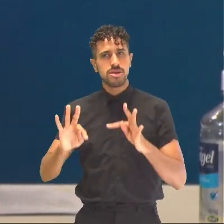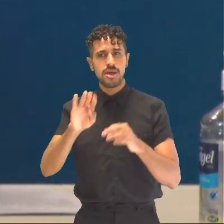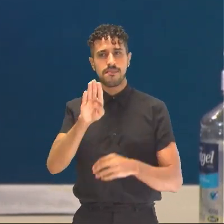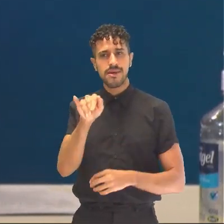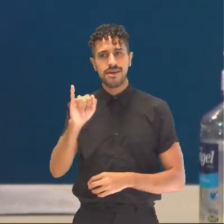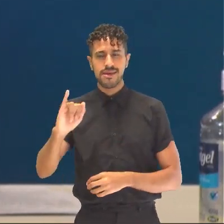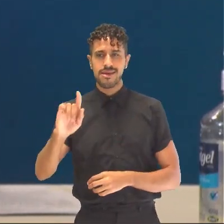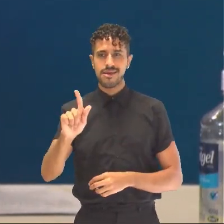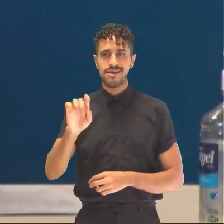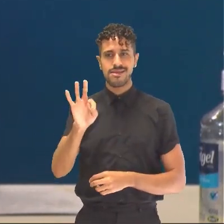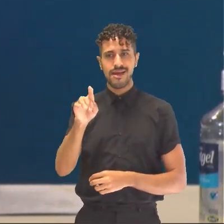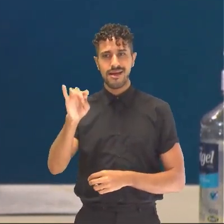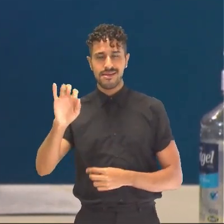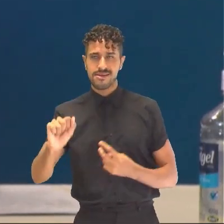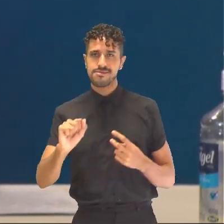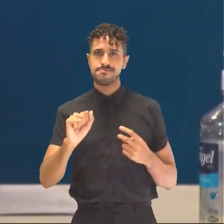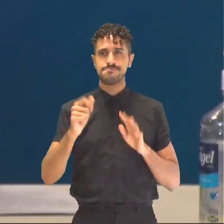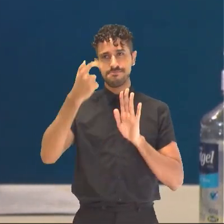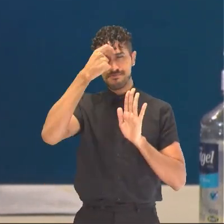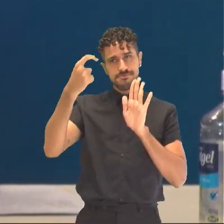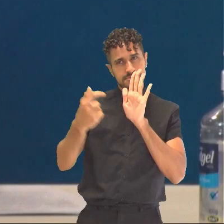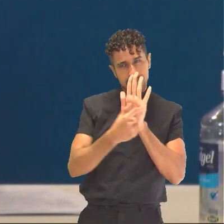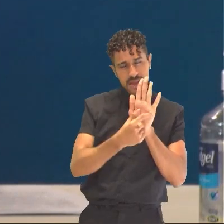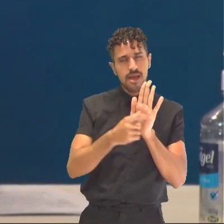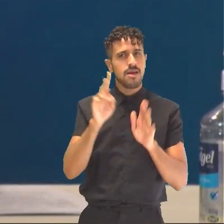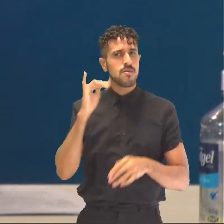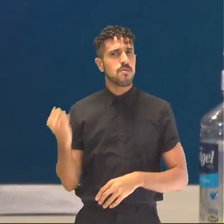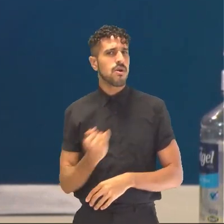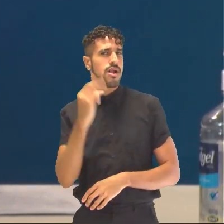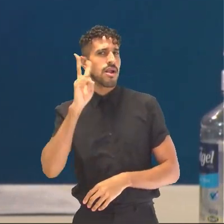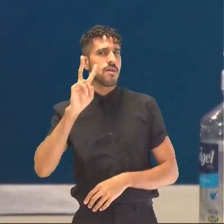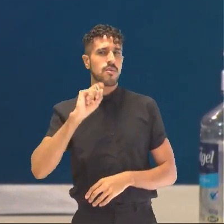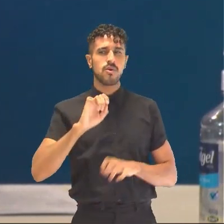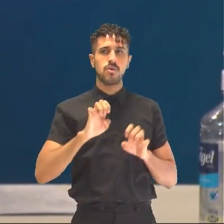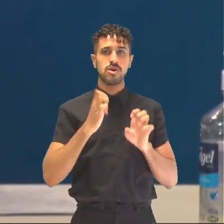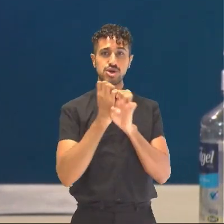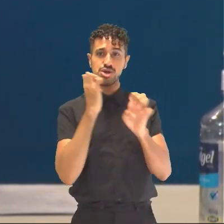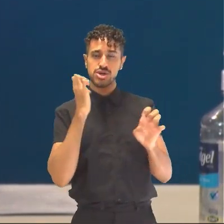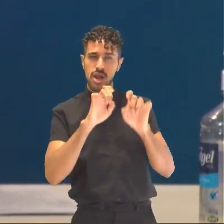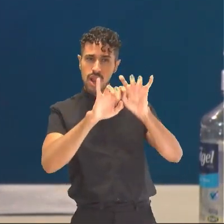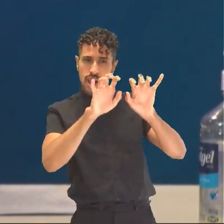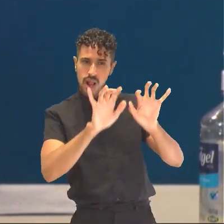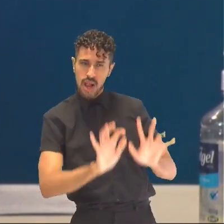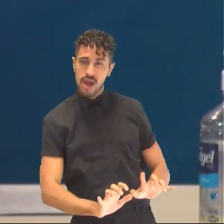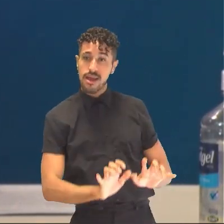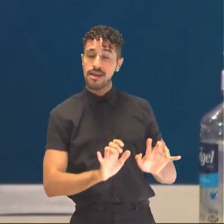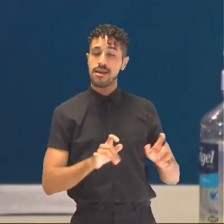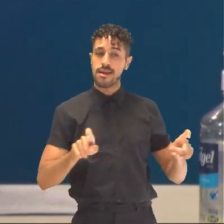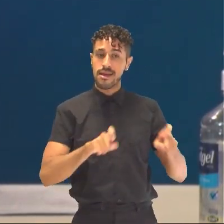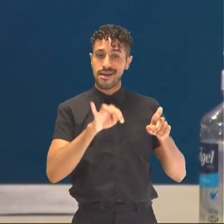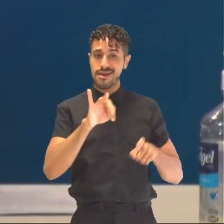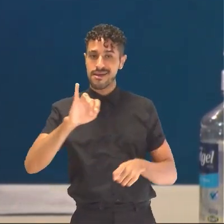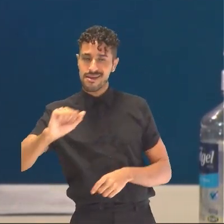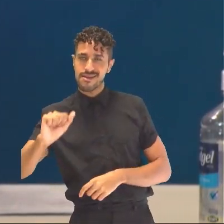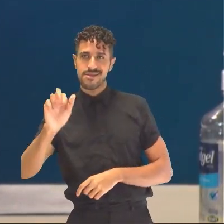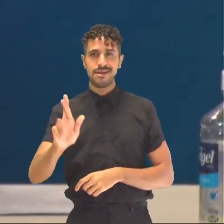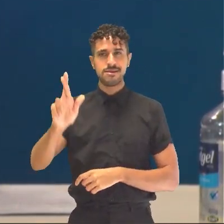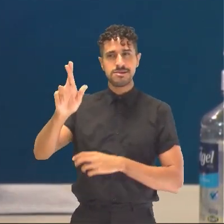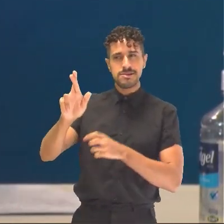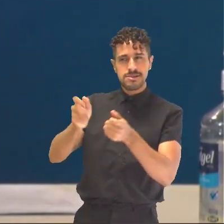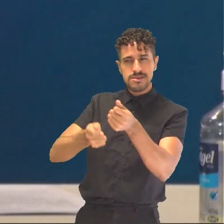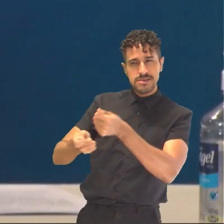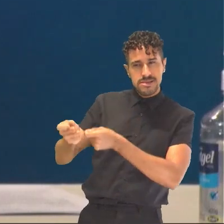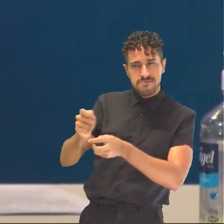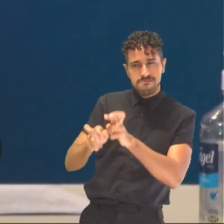Data, inteligência artificial, né? Não é demais lembrar que a engenharia de computação do ITA, que fica sob a supervisão